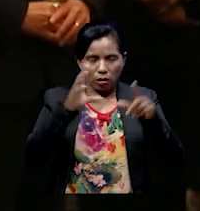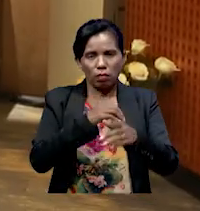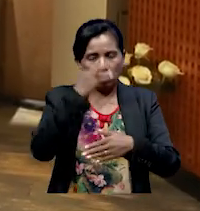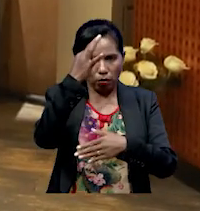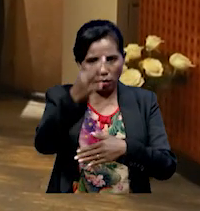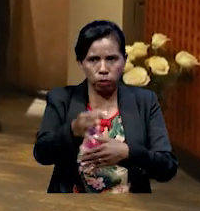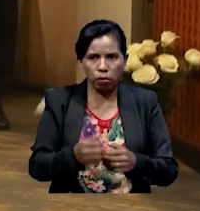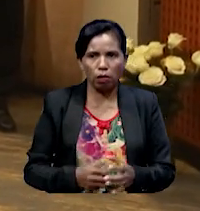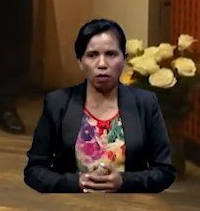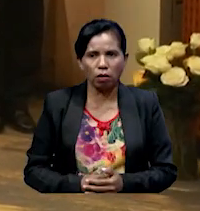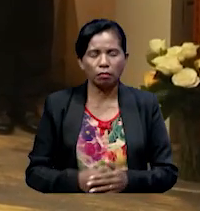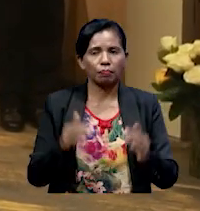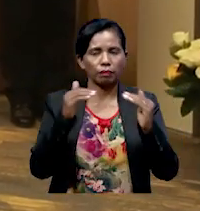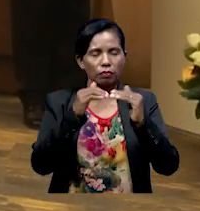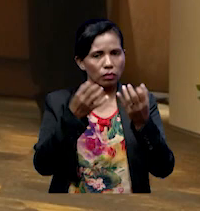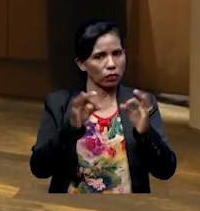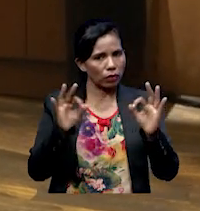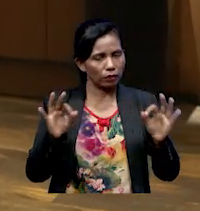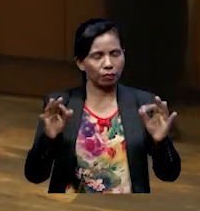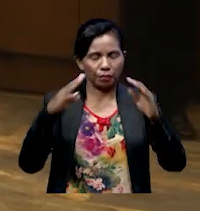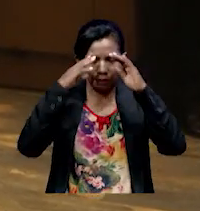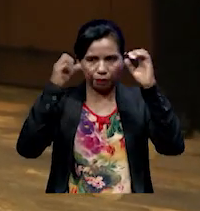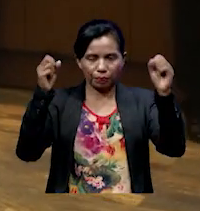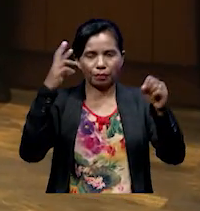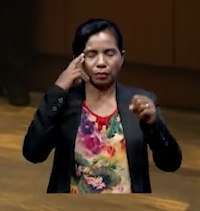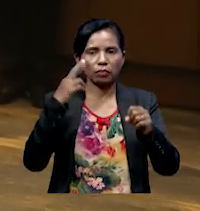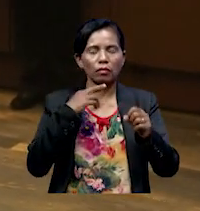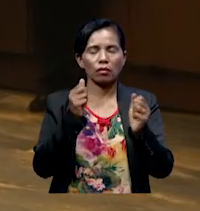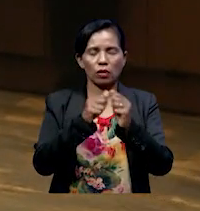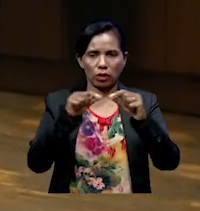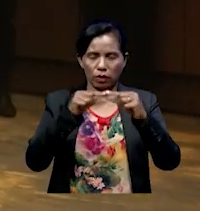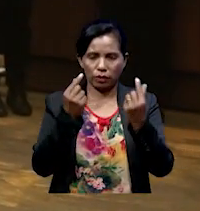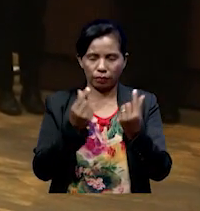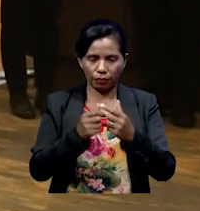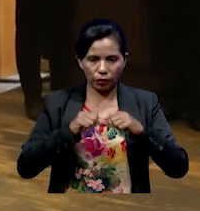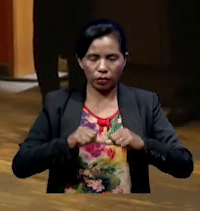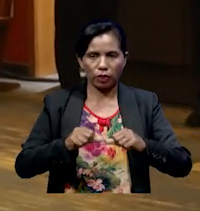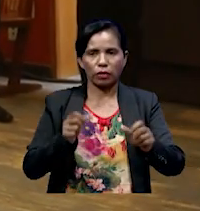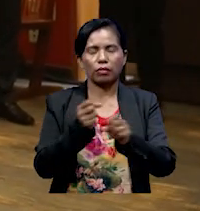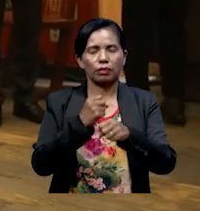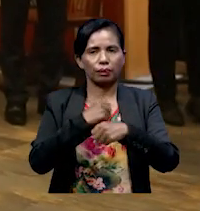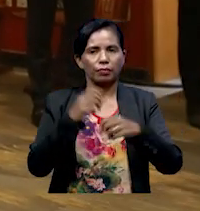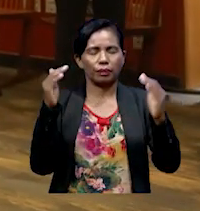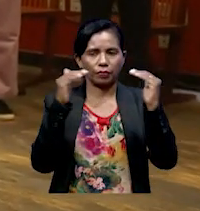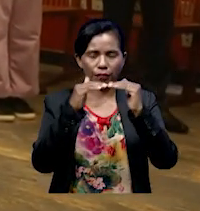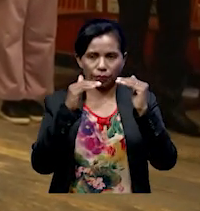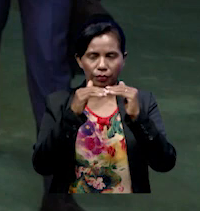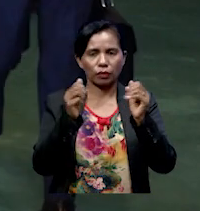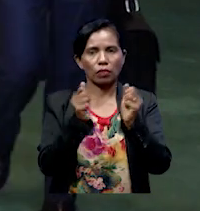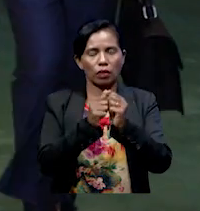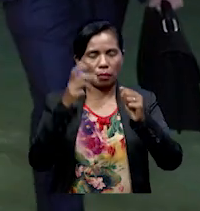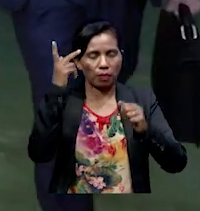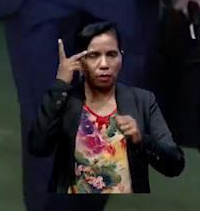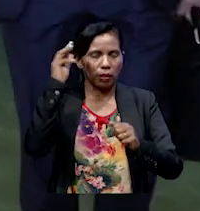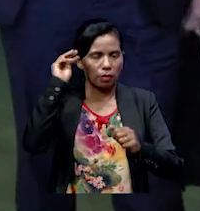futuro. Remata a cerimônia, Presidente da República José Ramos Horta, ho delegação, continua halau encontro bilateral ho